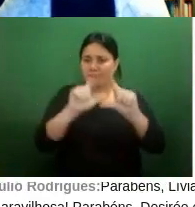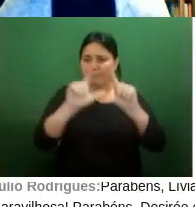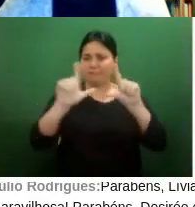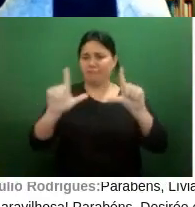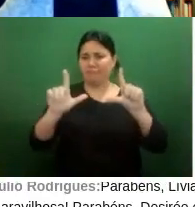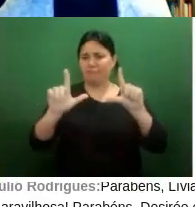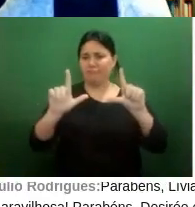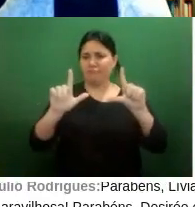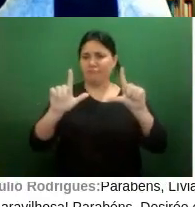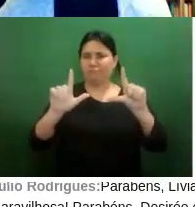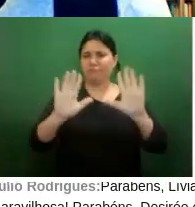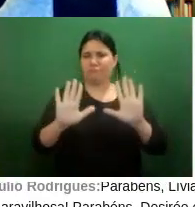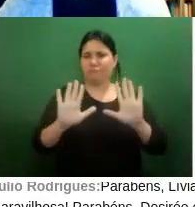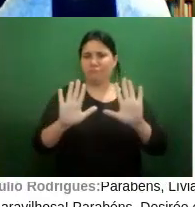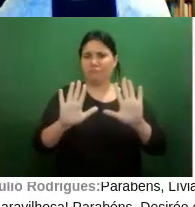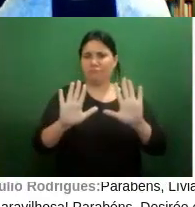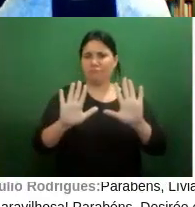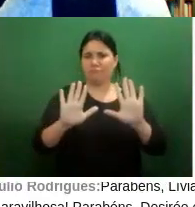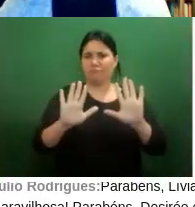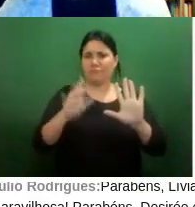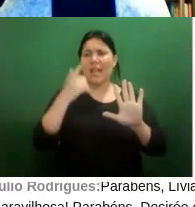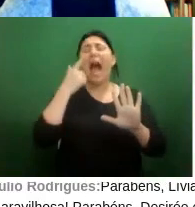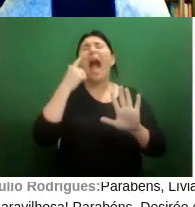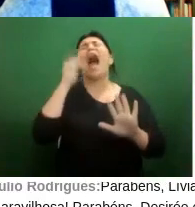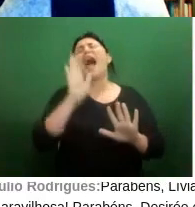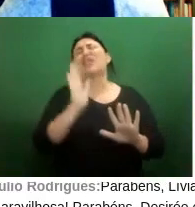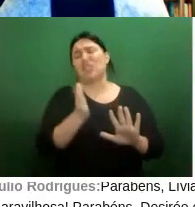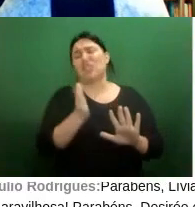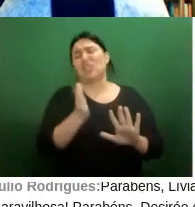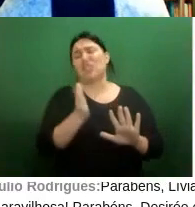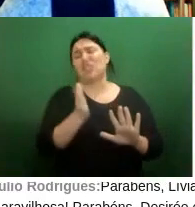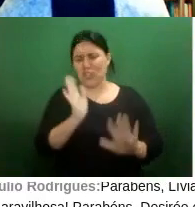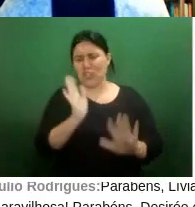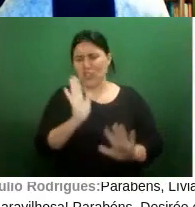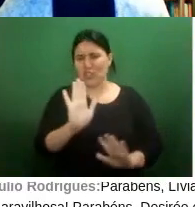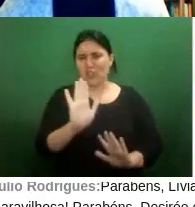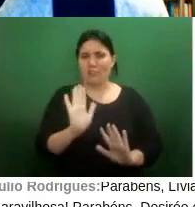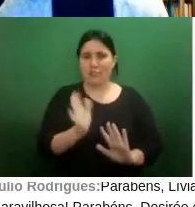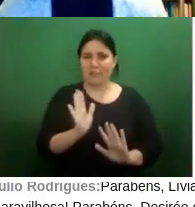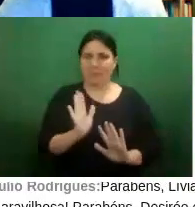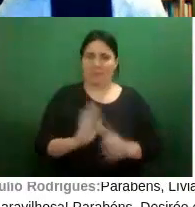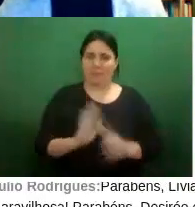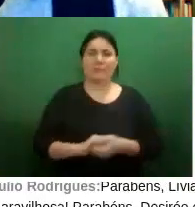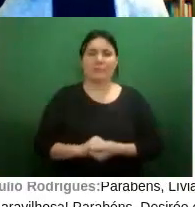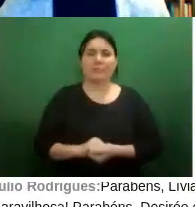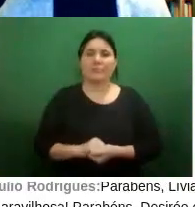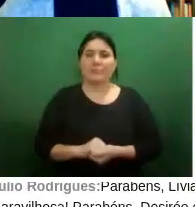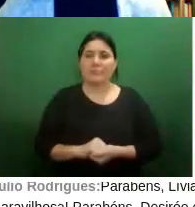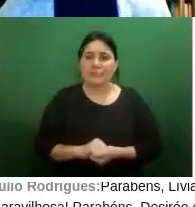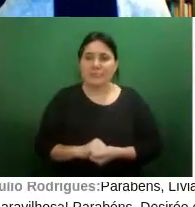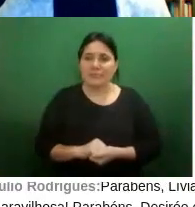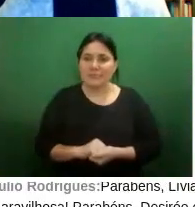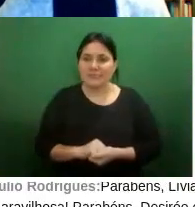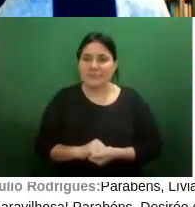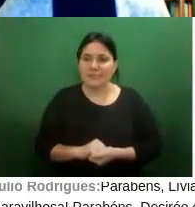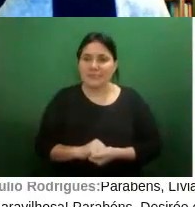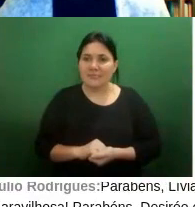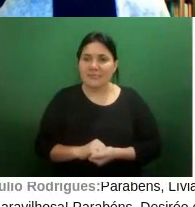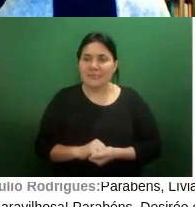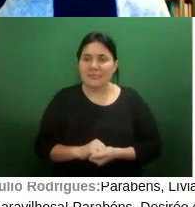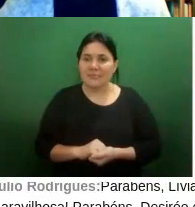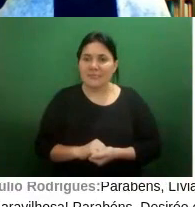apresentação, só que, já vi aqui, já vi, arraste aqui para carregar, tá certo, tá certíssimo,